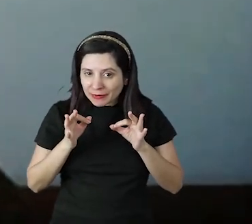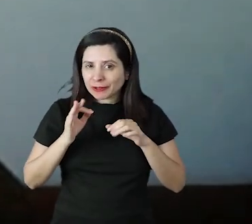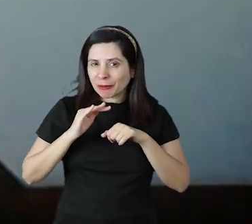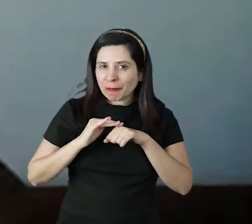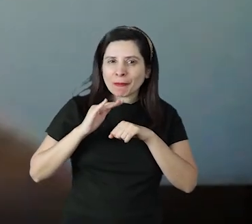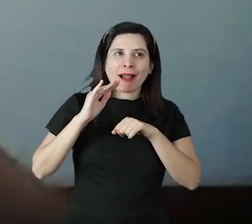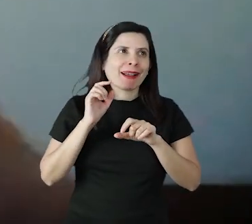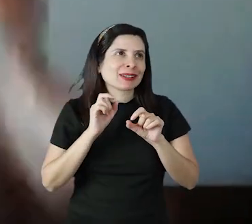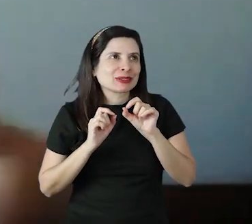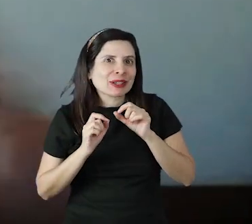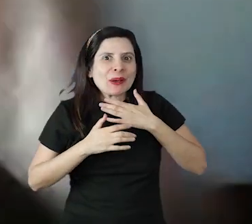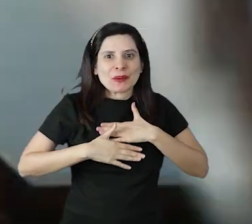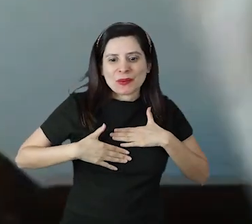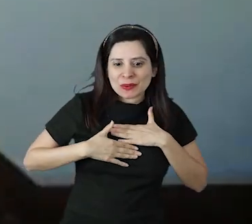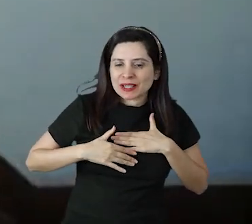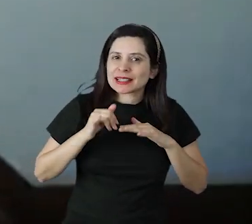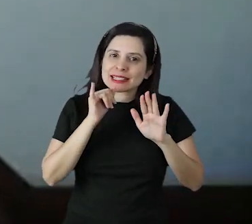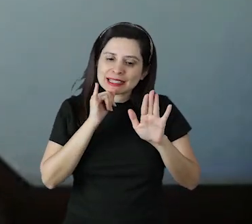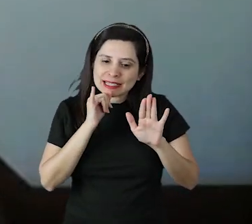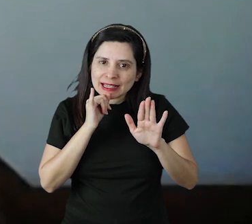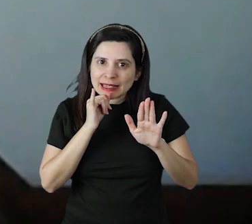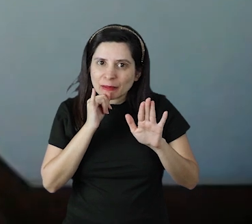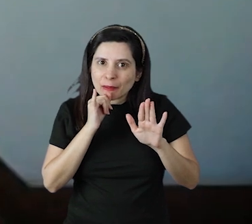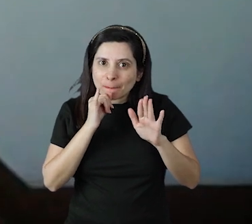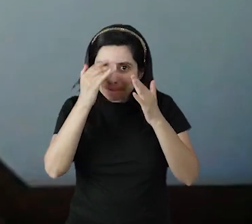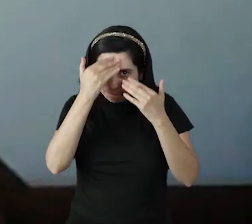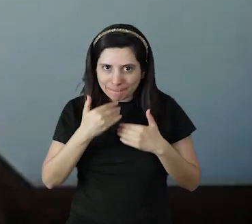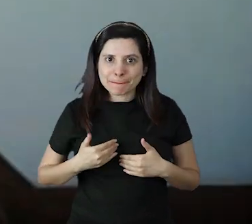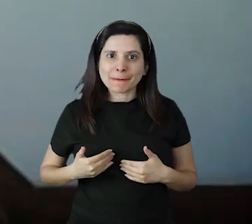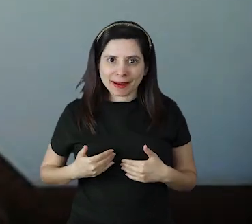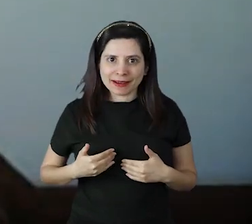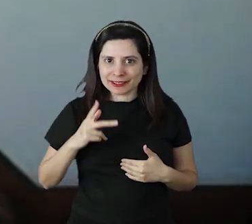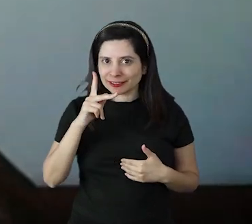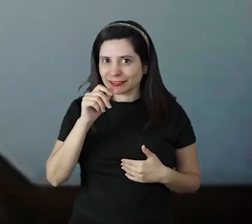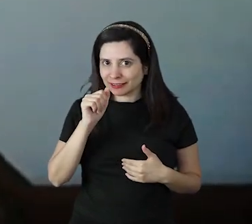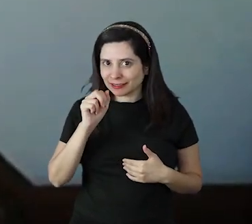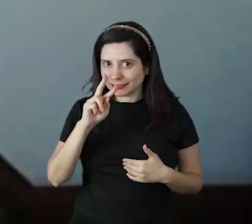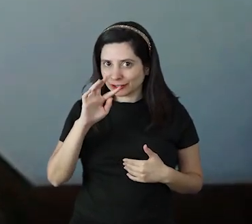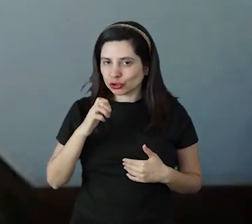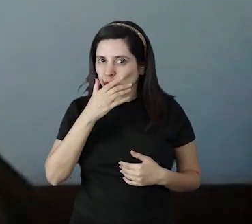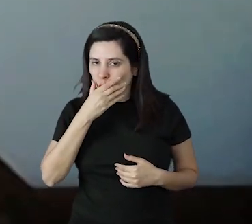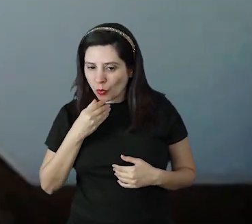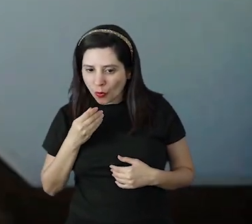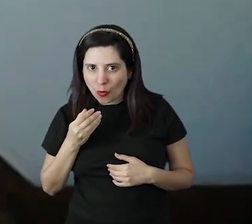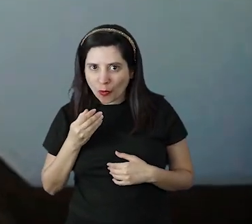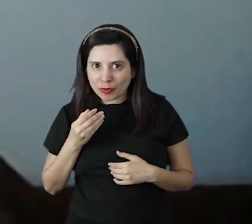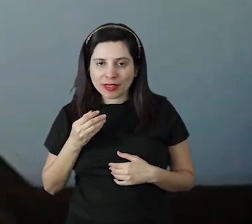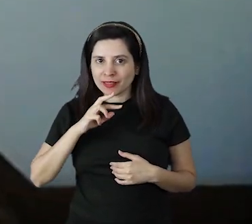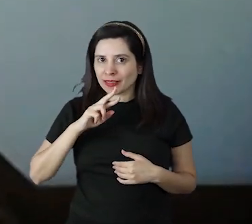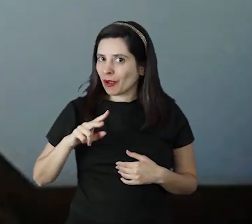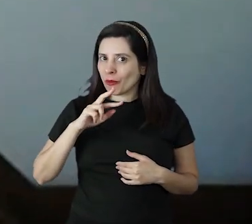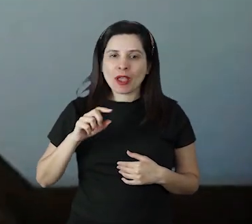nichadas, ou eu gostando de, por exemplo, A Mesma Parte de um Homem é um thriller, quer dizer, é um diálogo com o thriller, mas não é um